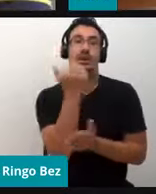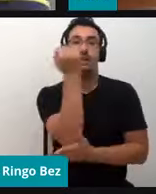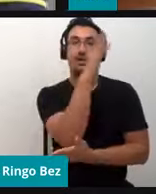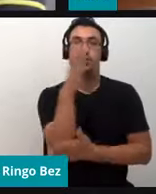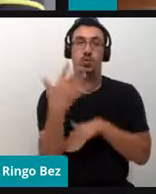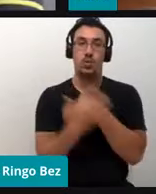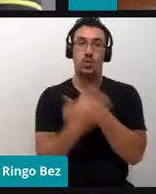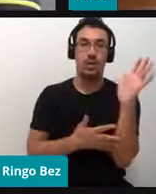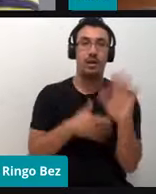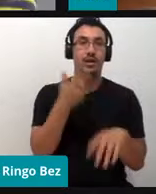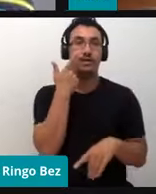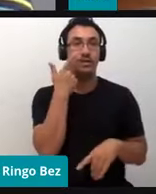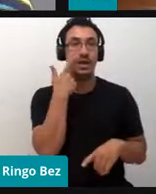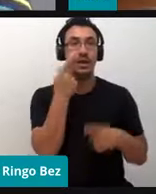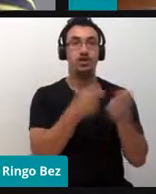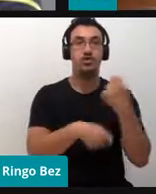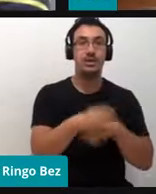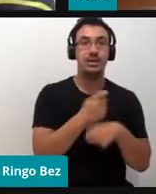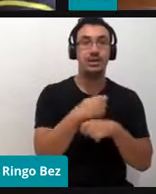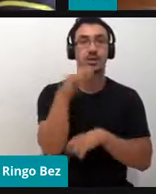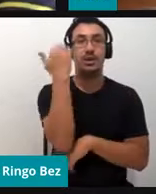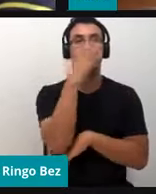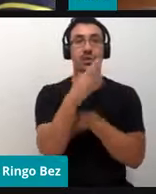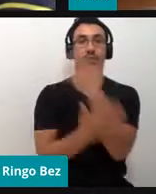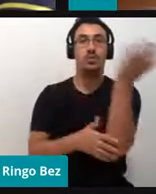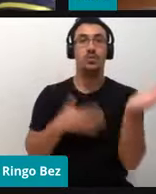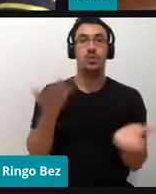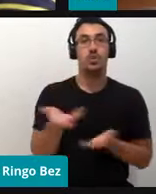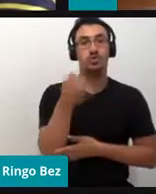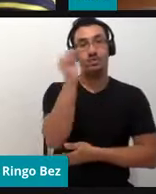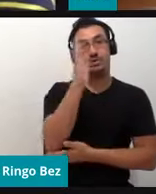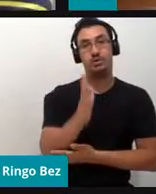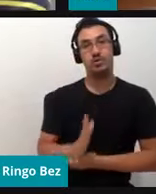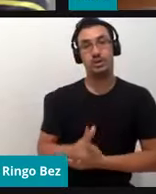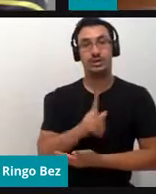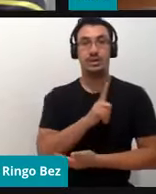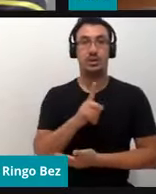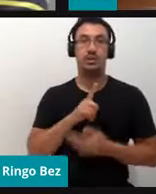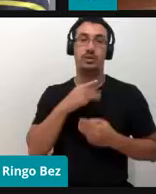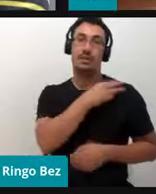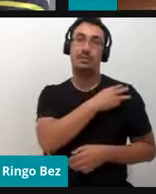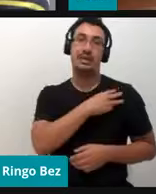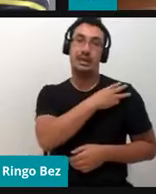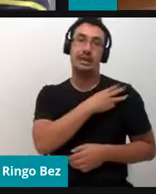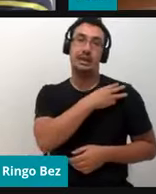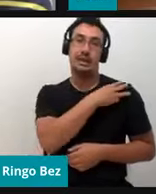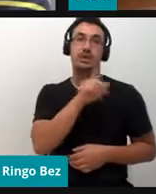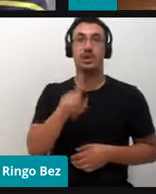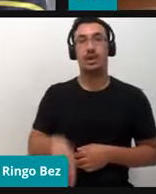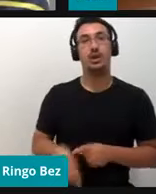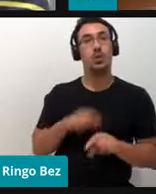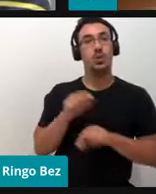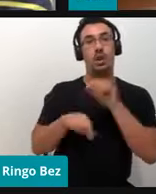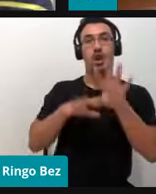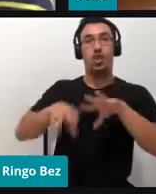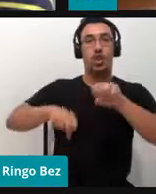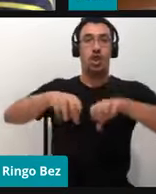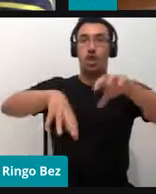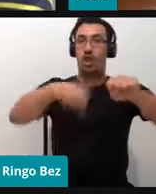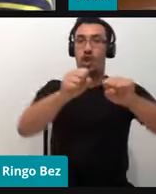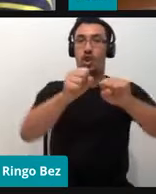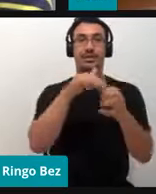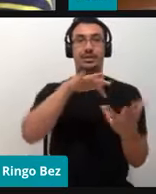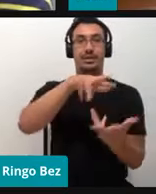que a gestão ambiental brasileira está desse jeito, né? Nós temos um ministro que é um grileiro, um sujeito que